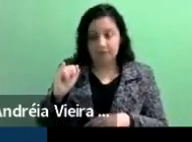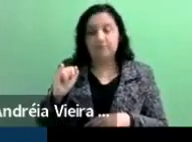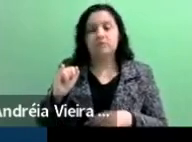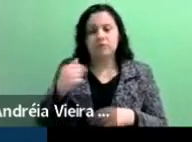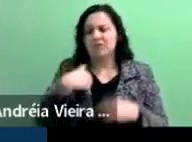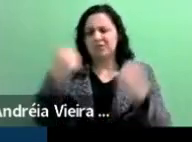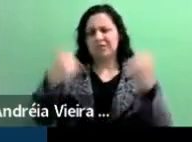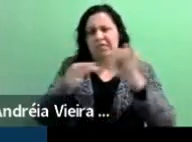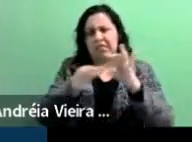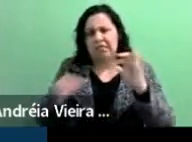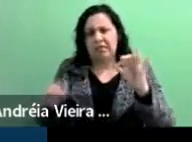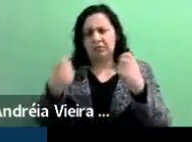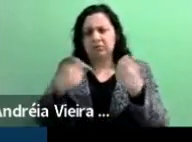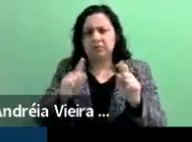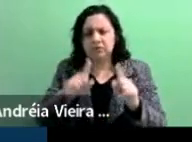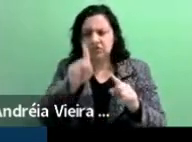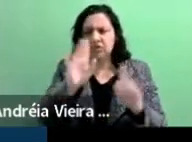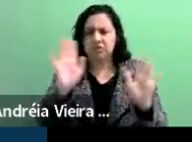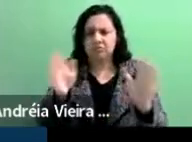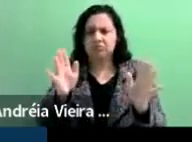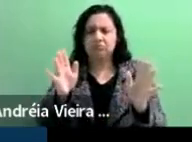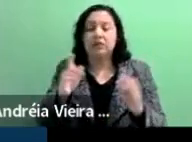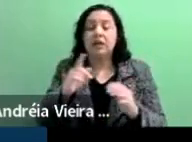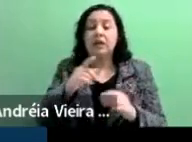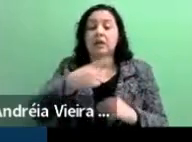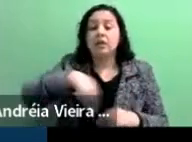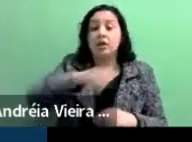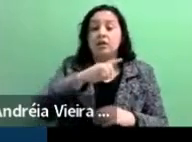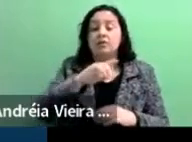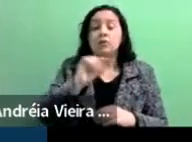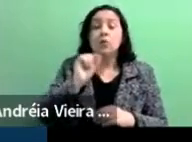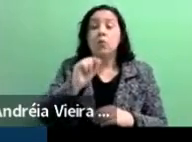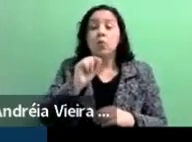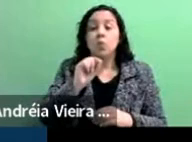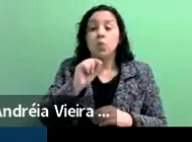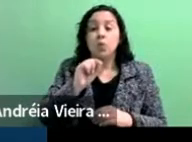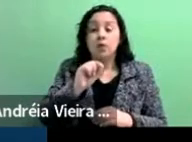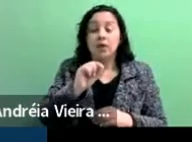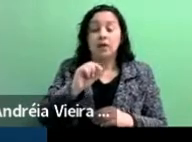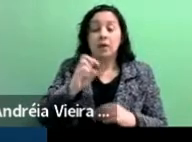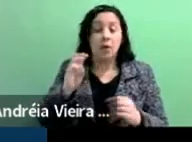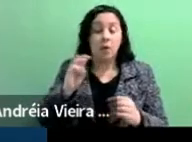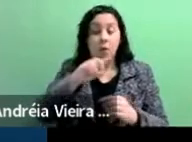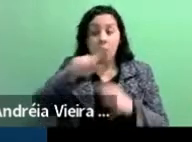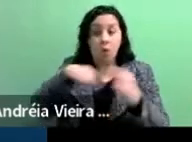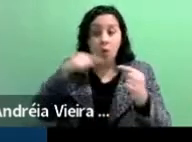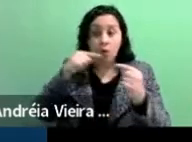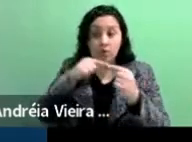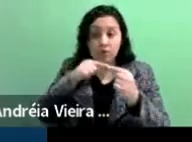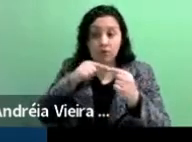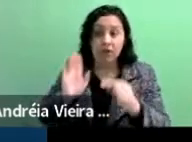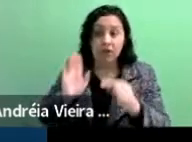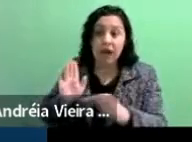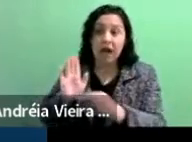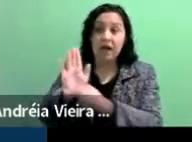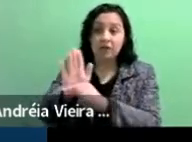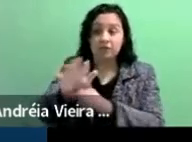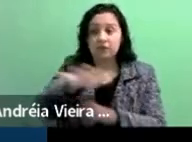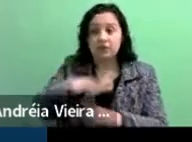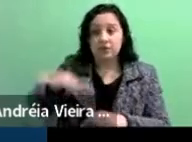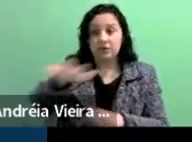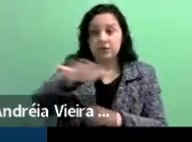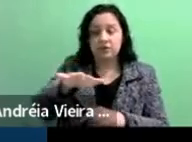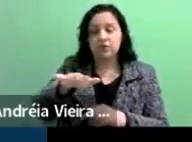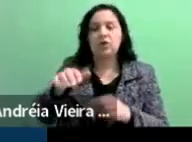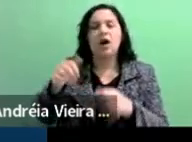vocês sabem, a Embrapi ela tem a missão de apoiar a inovação no setor produtivo brasileiro, incluindo o setor de software, que